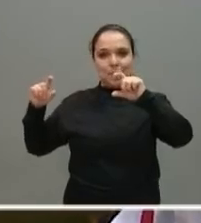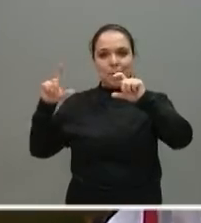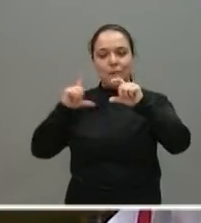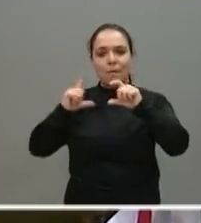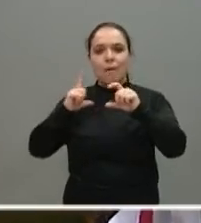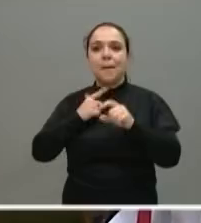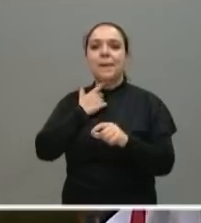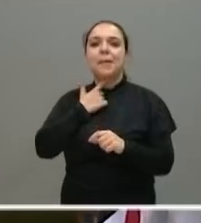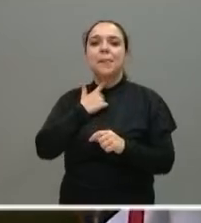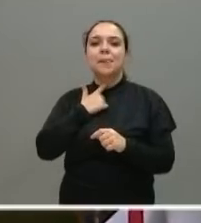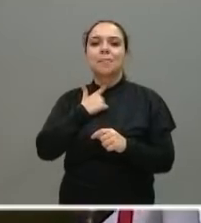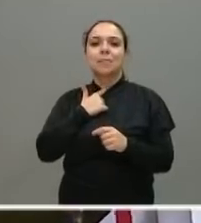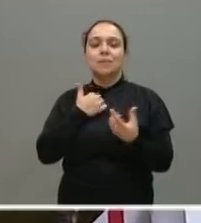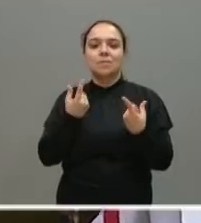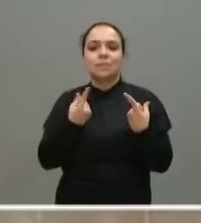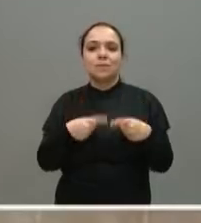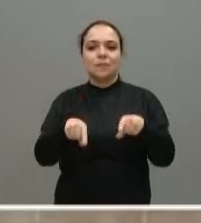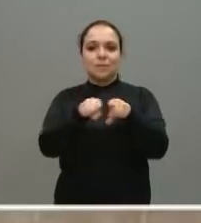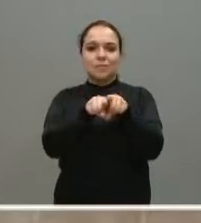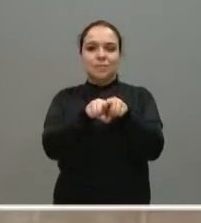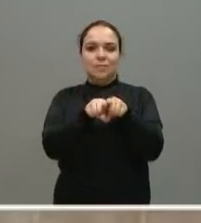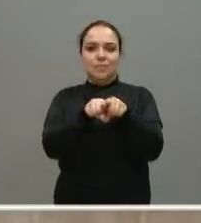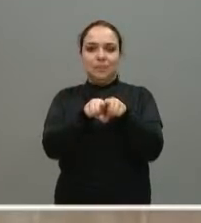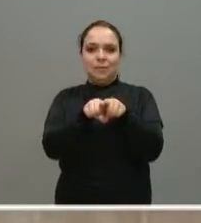existe um desejo de conversão.